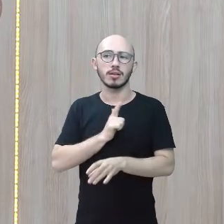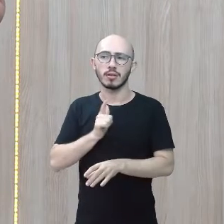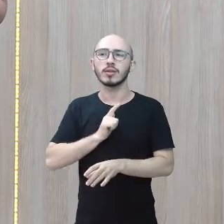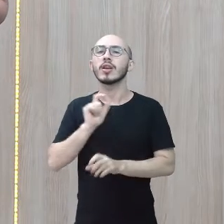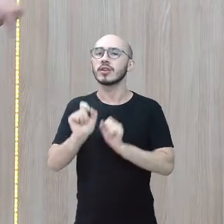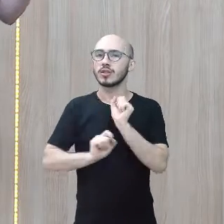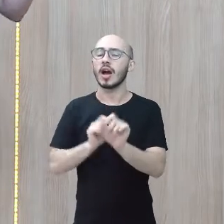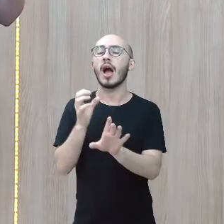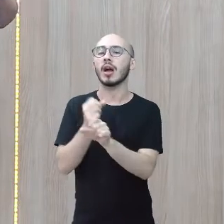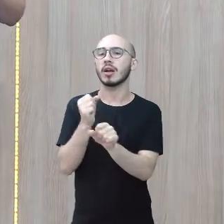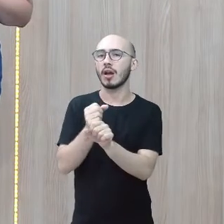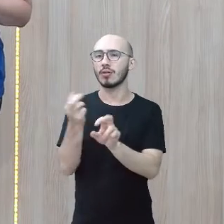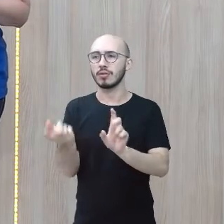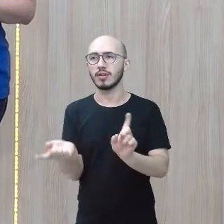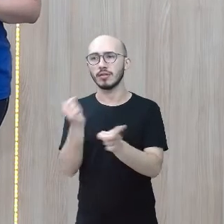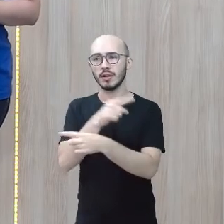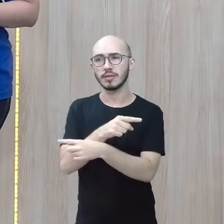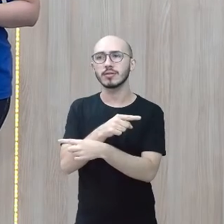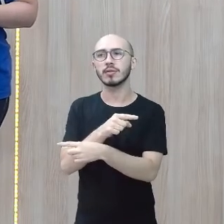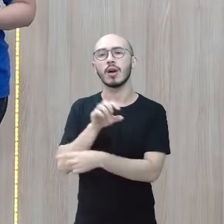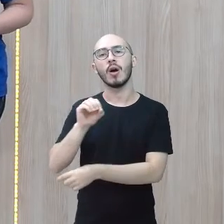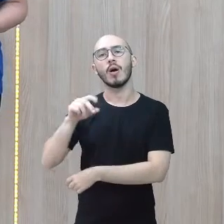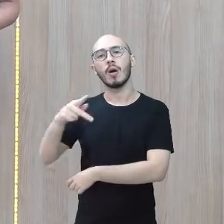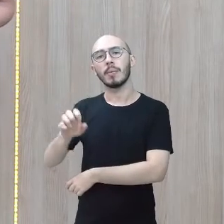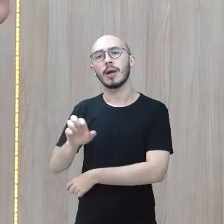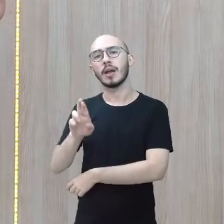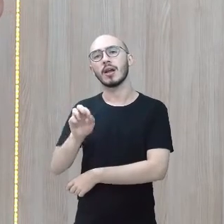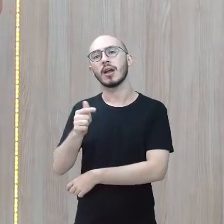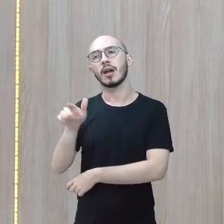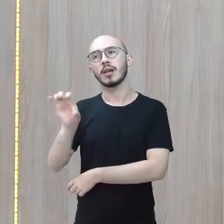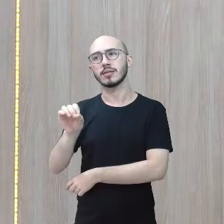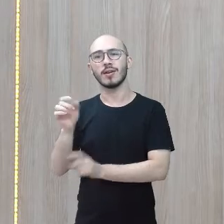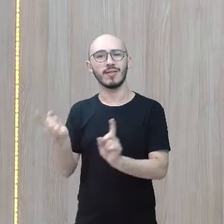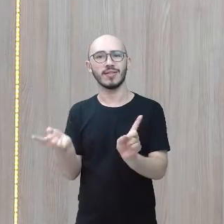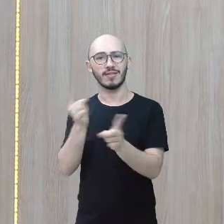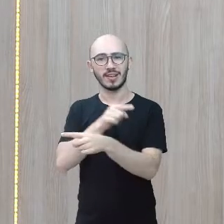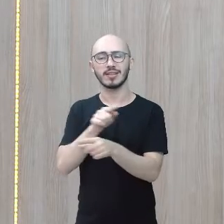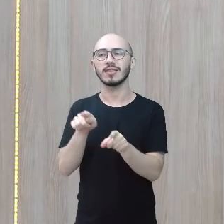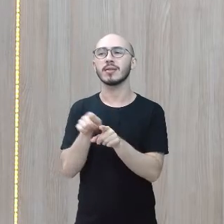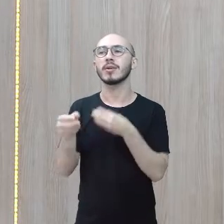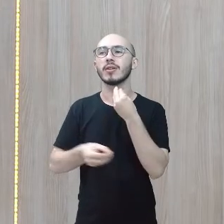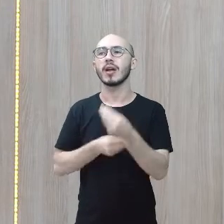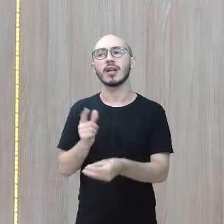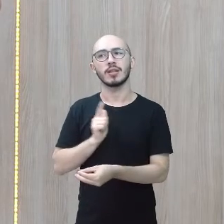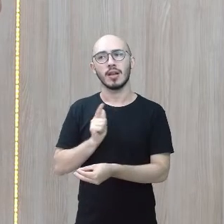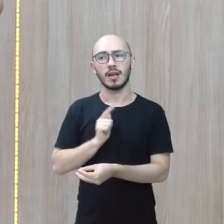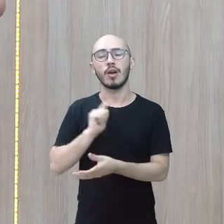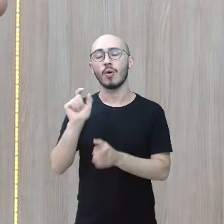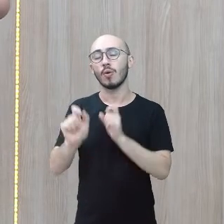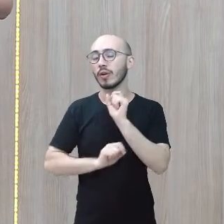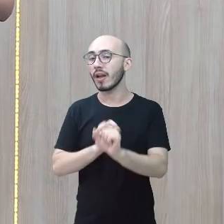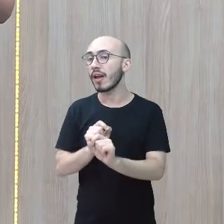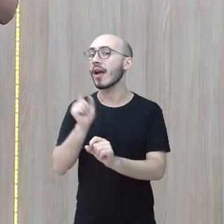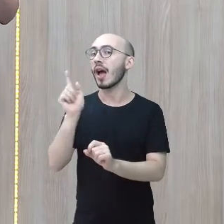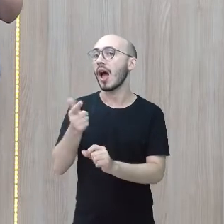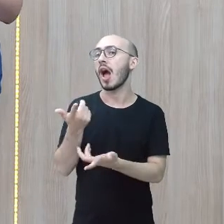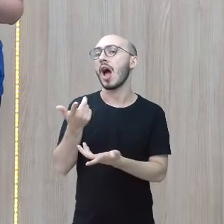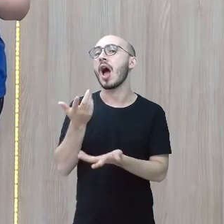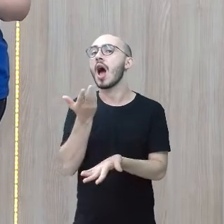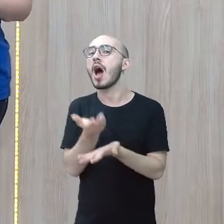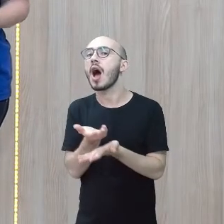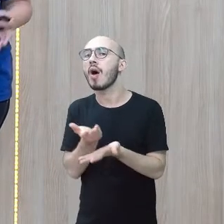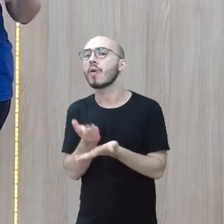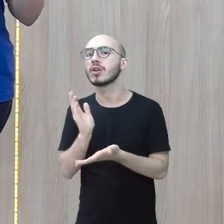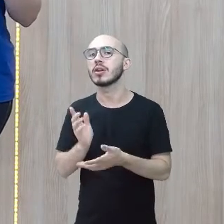operação inversa. Aqui no 7º ano, eu já trabalhei com vocês uma aula sobre equações e como que a gente utilizou essa ideia da